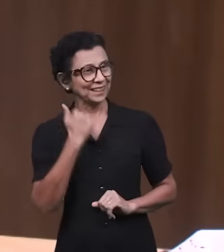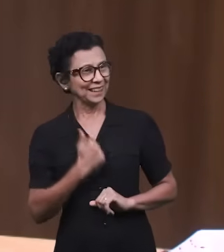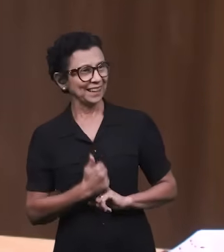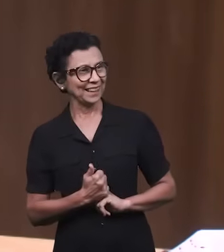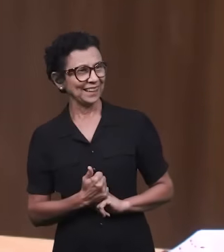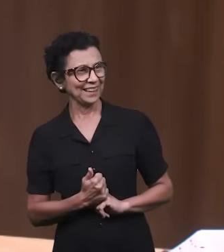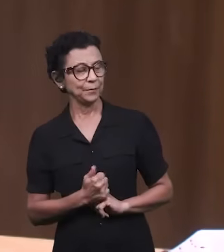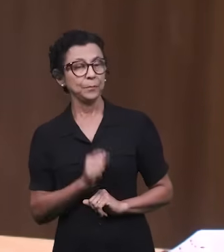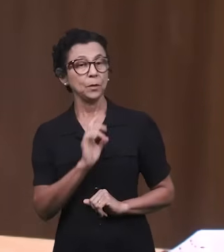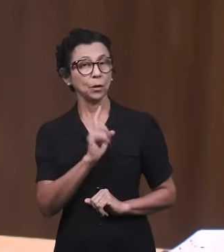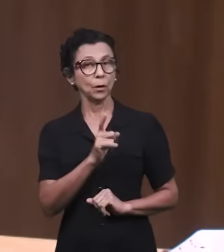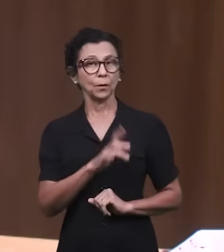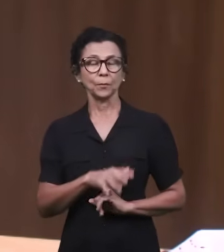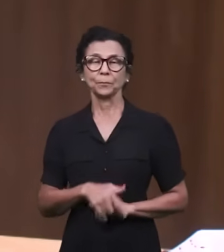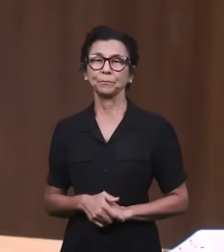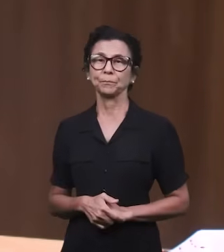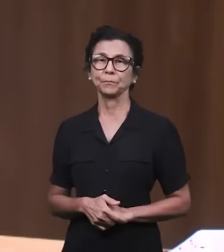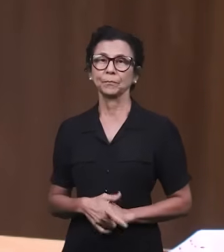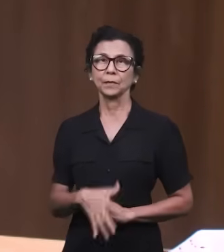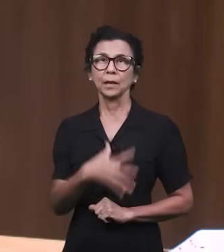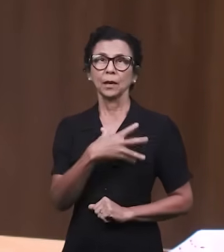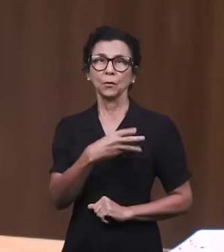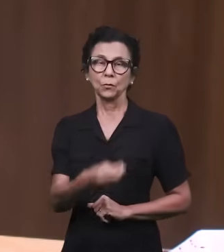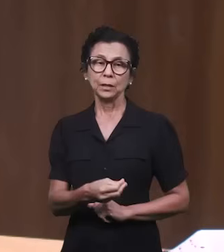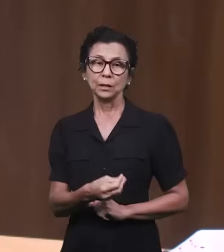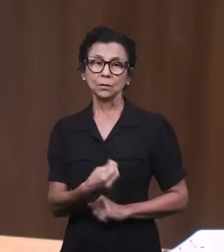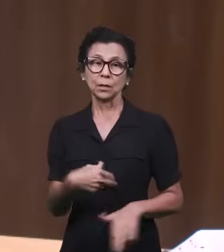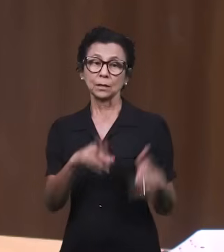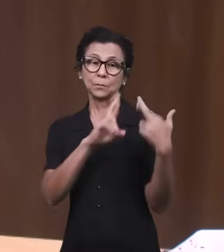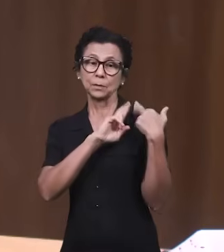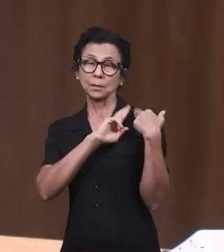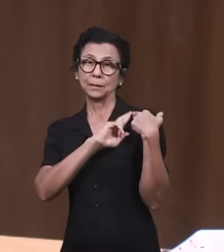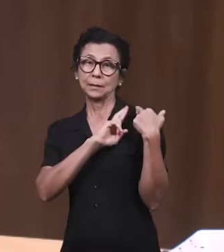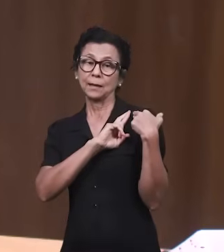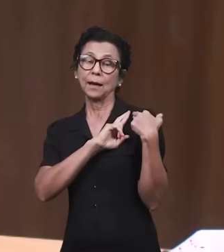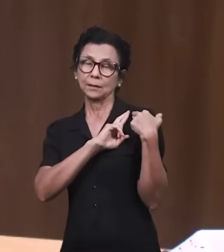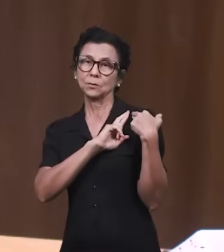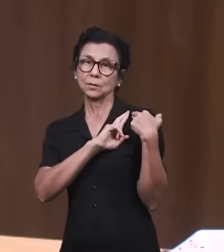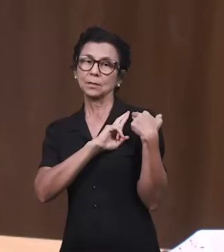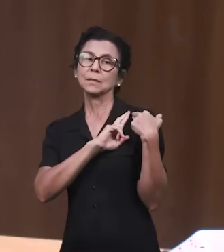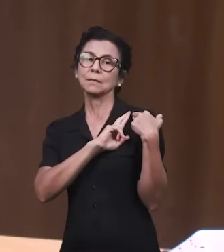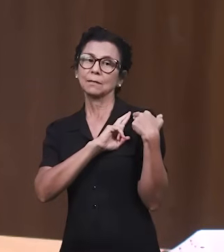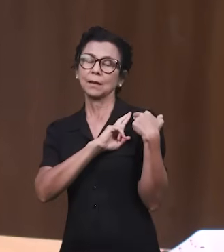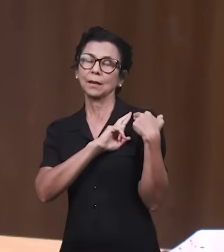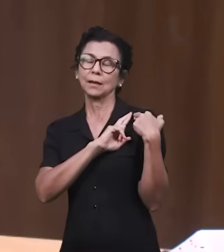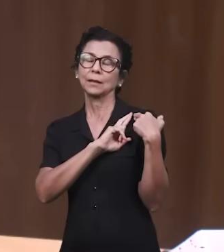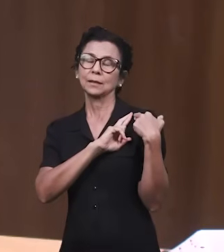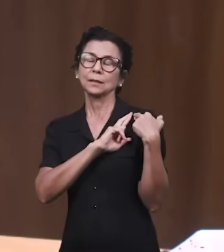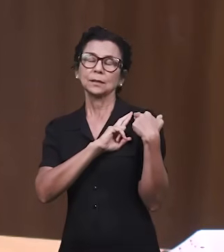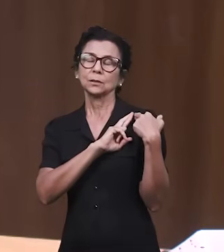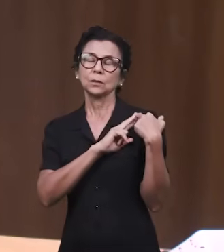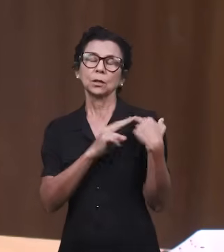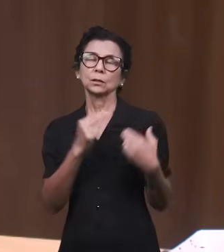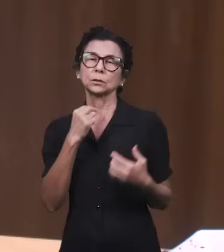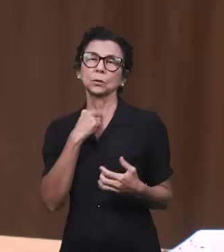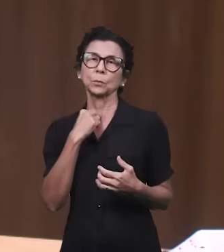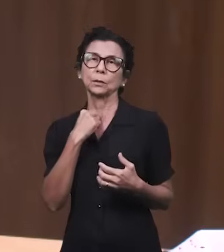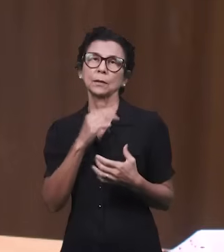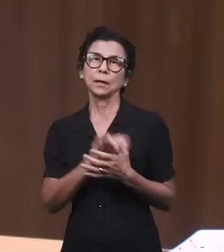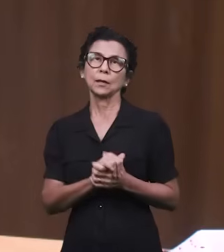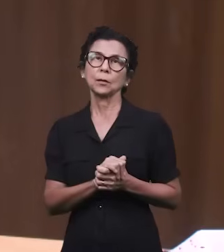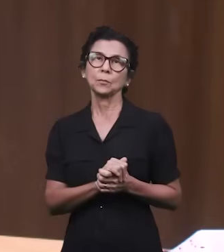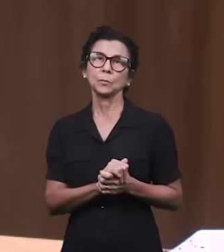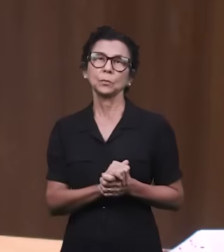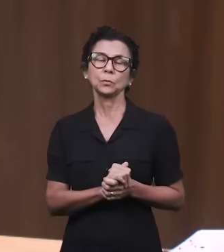são responsabilidades nossas. Nós não podemos terceirizar essa educação. Nós não podemos terceirizar